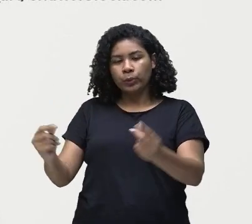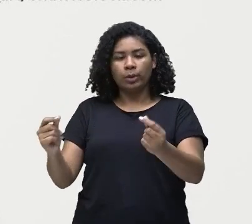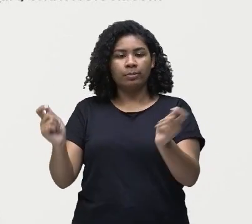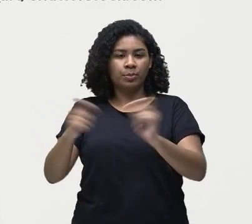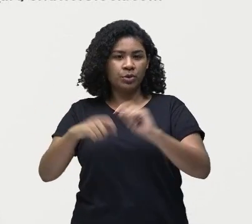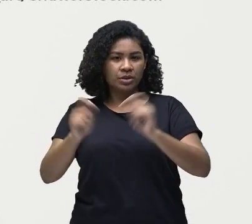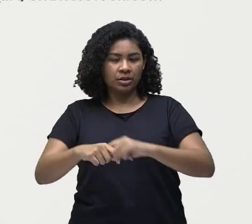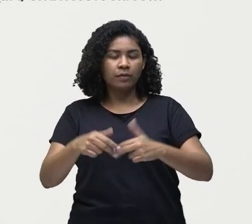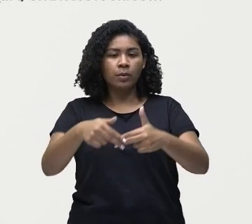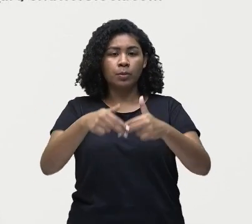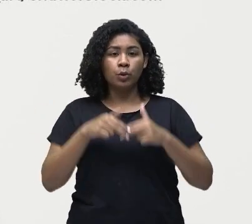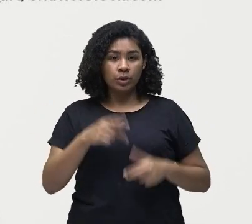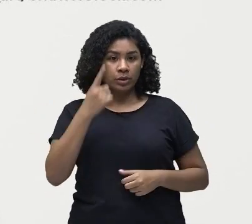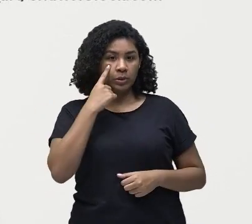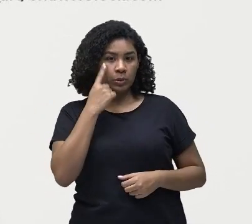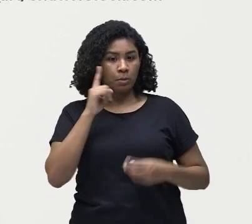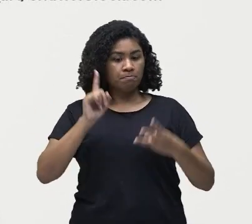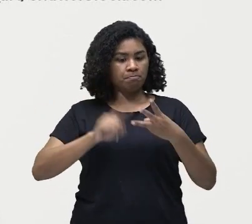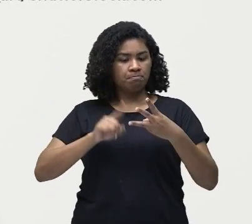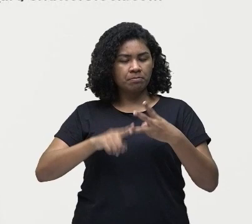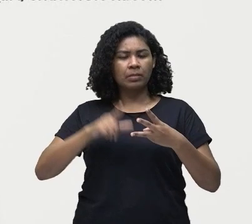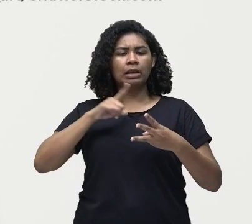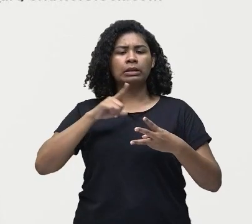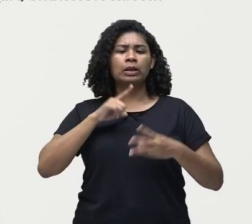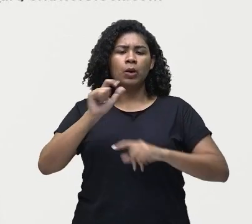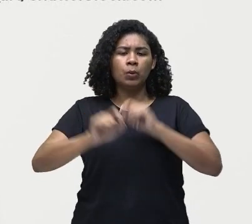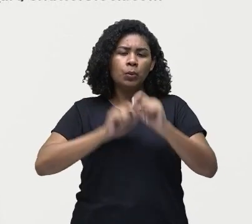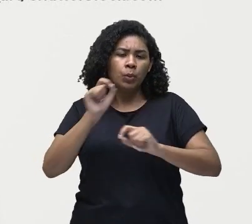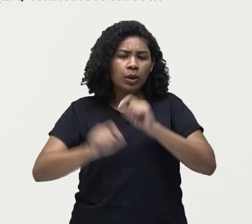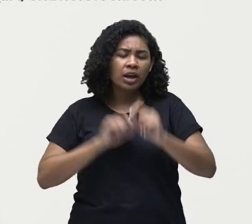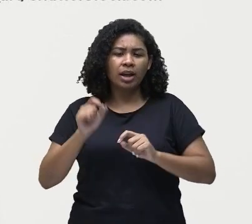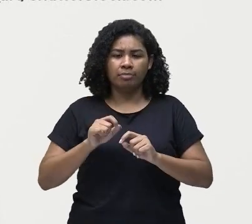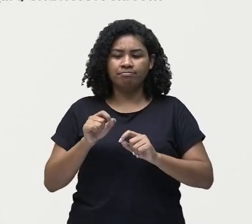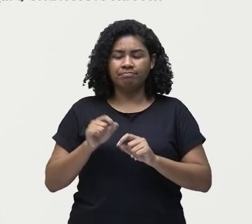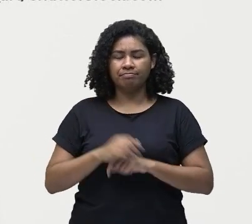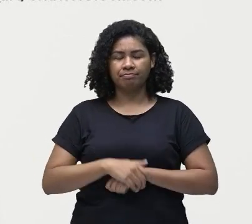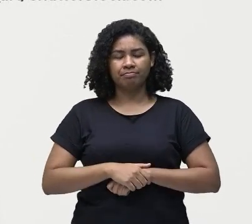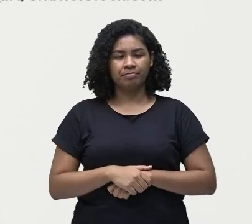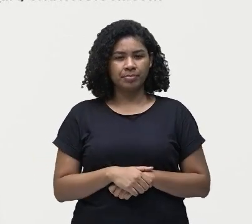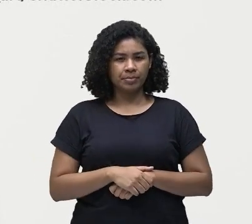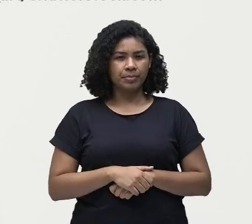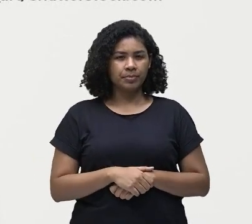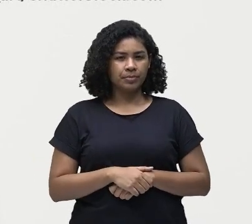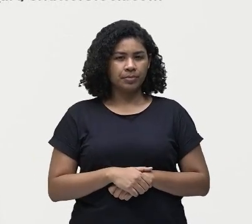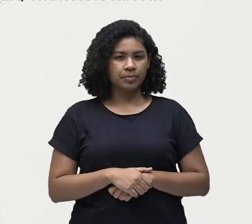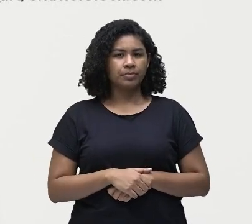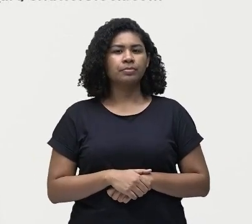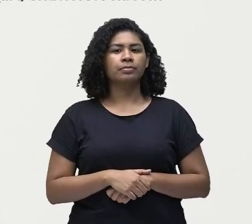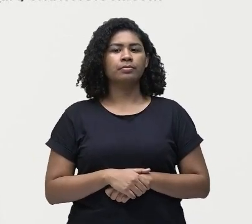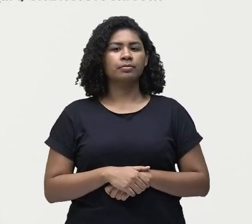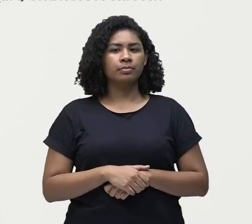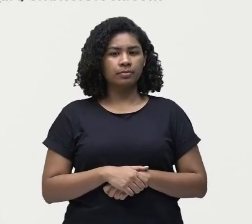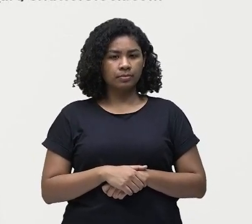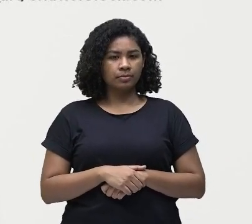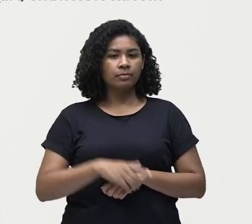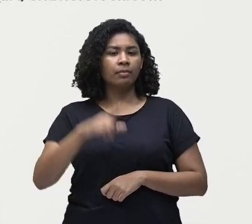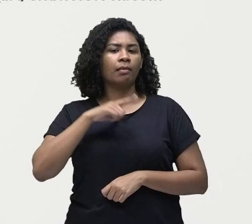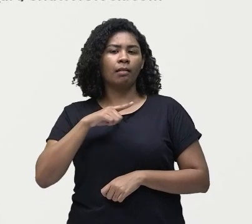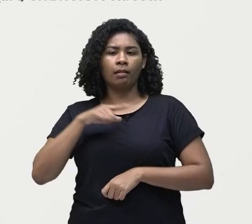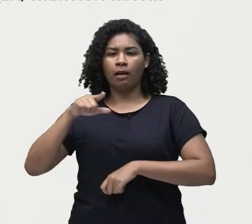os decompositores fazem aí, vão destruir, vão decompor, né? Tem uma